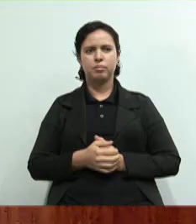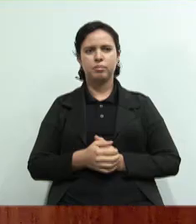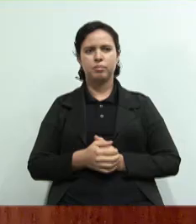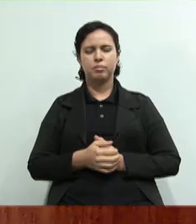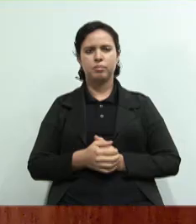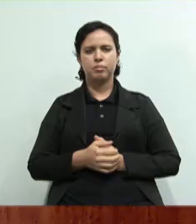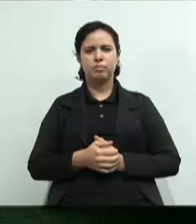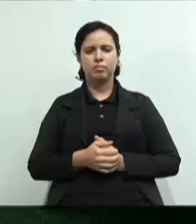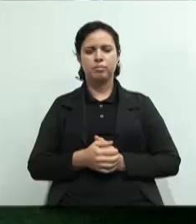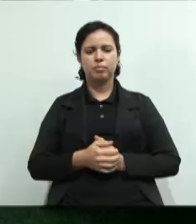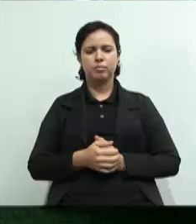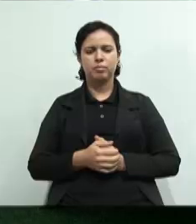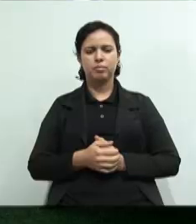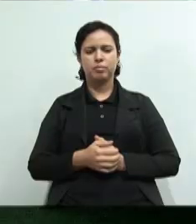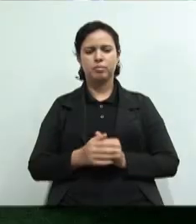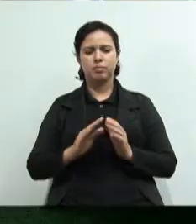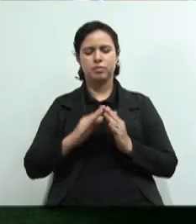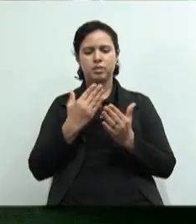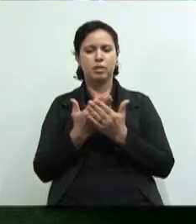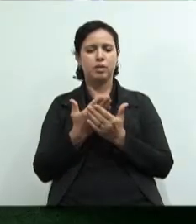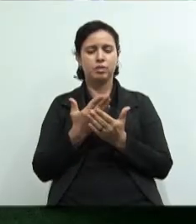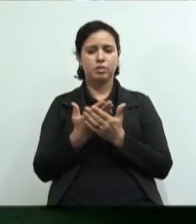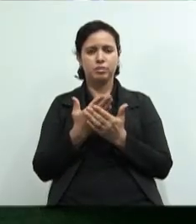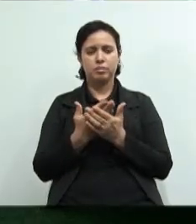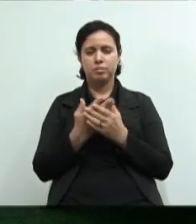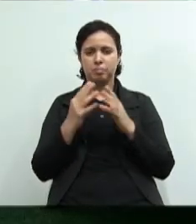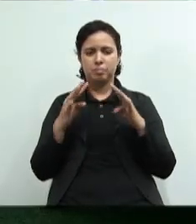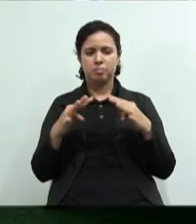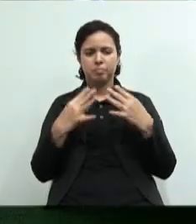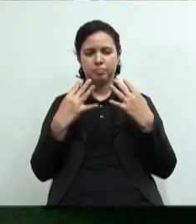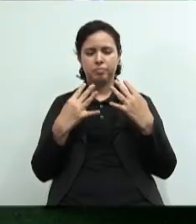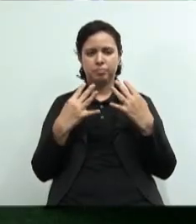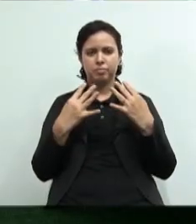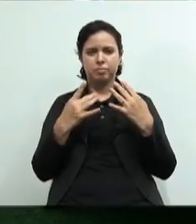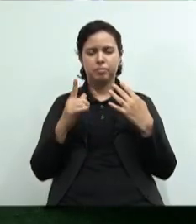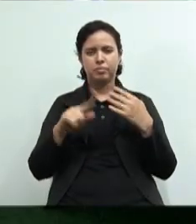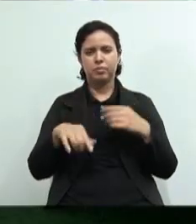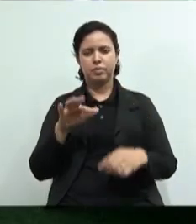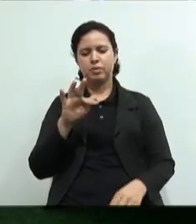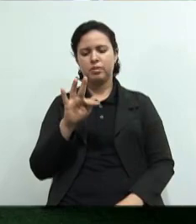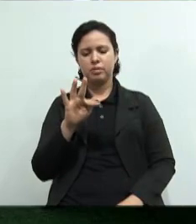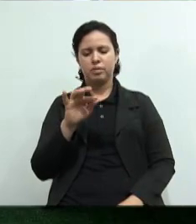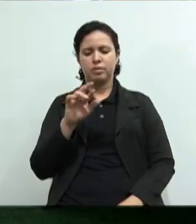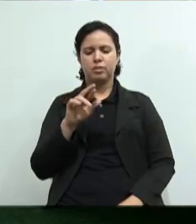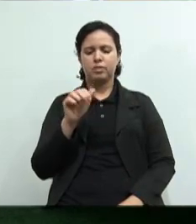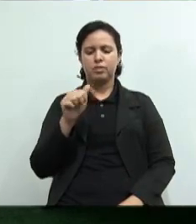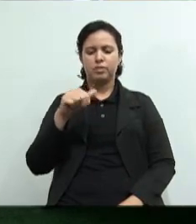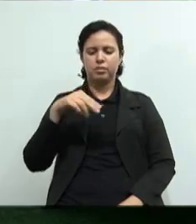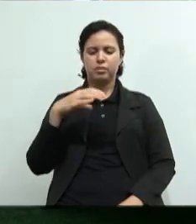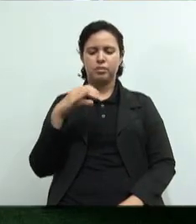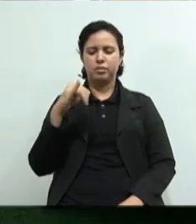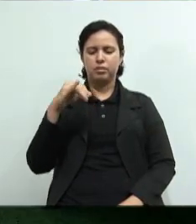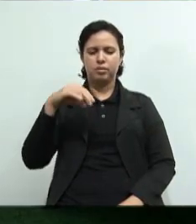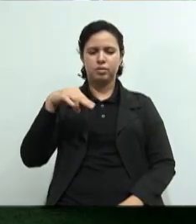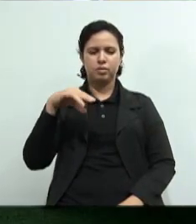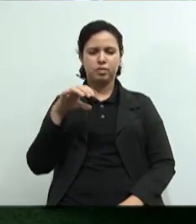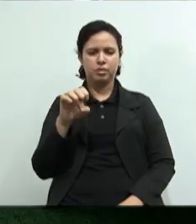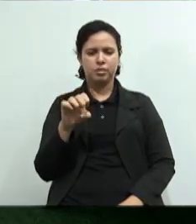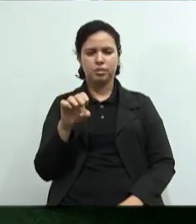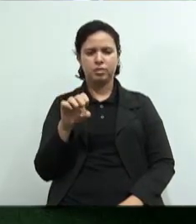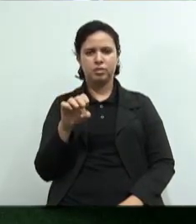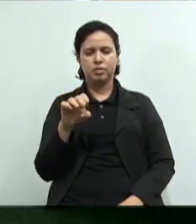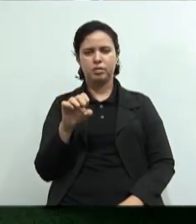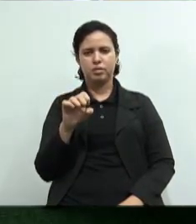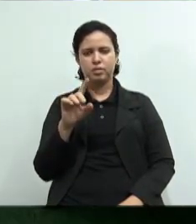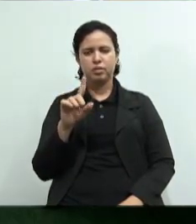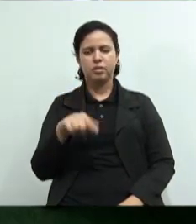Quem mais? Quais as escolas que estão ligadas aí com a gente? A Francine, da escola Jaime Peixoto. Também o primeiro,